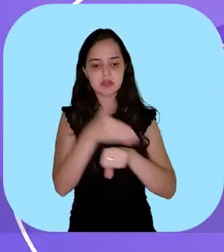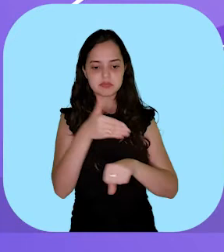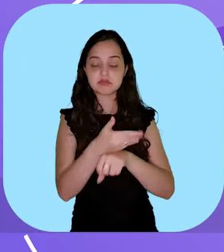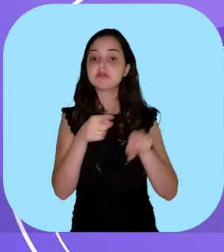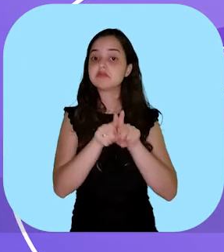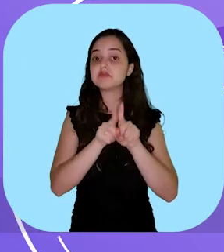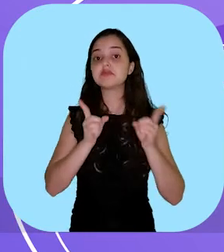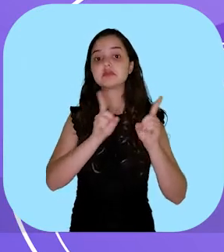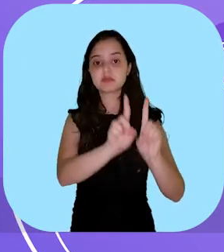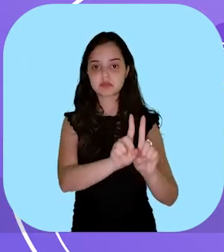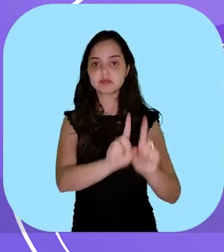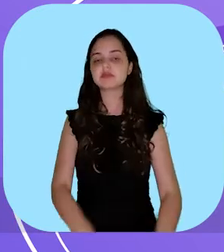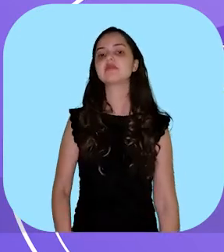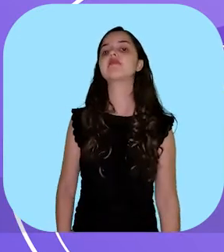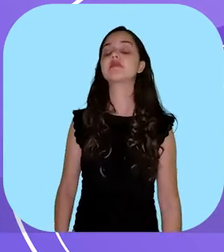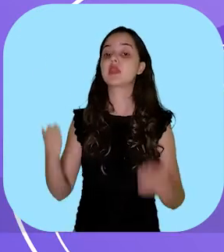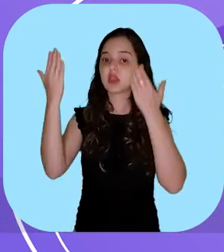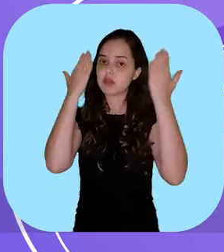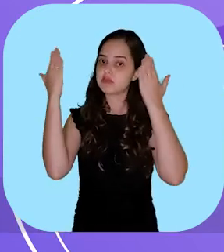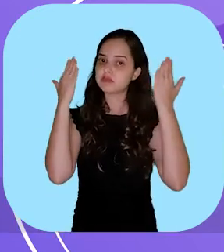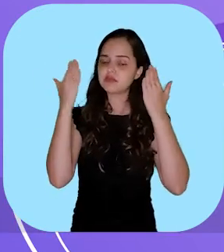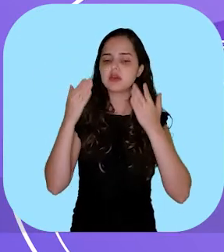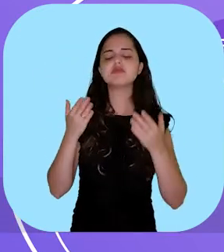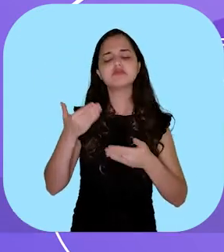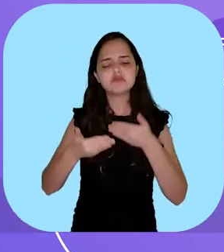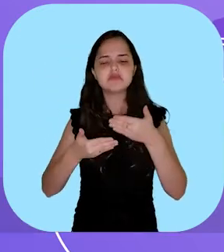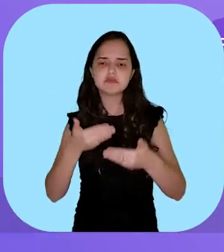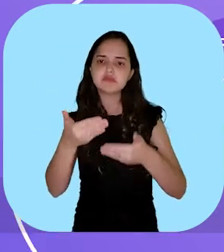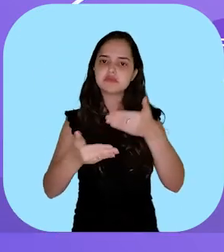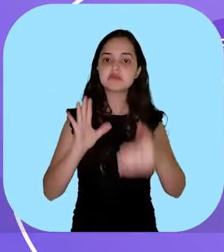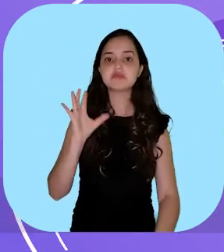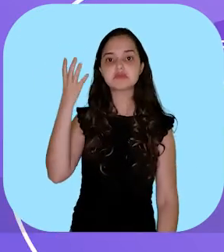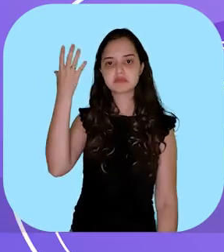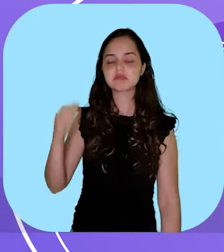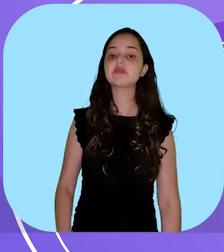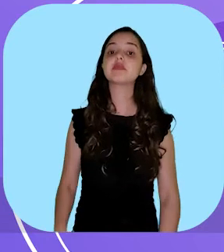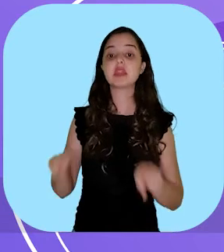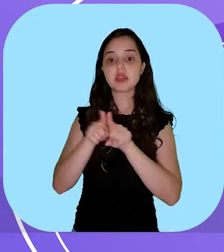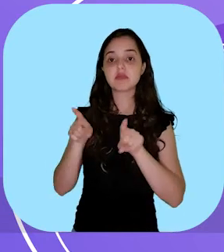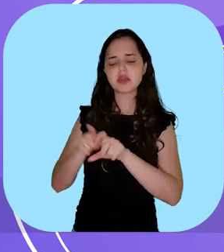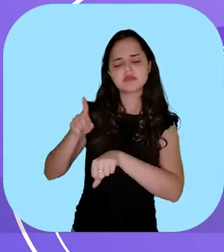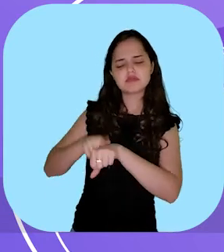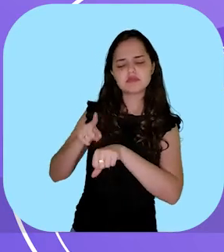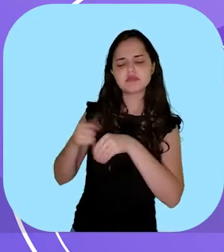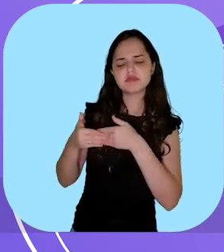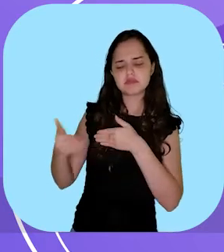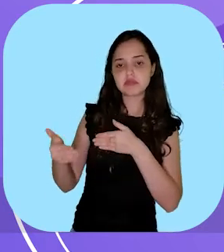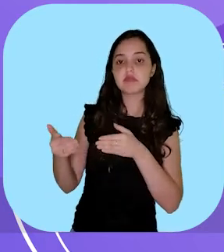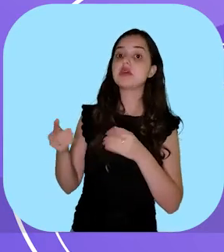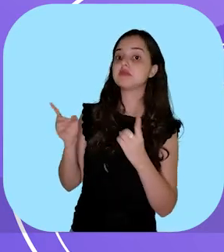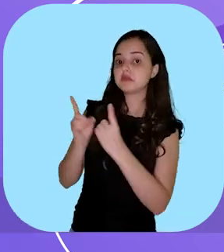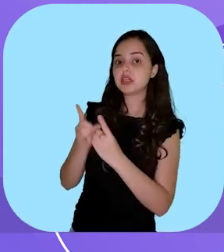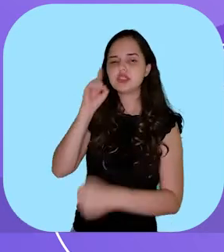da acompanhante, o acompanhamento psicológico realizado ou em realização, o tempo de acompanhamento,